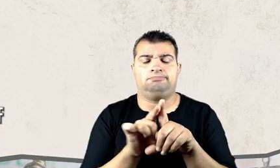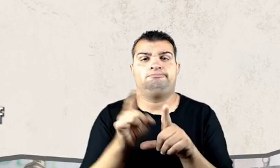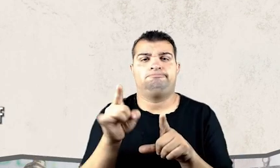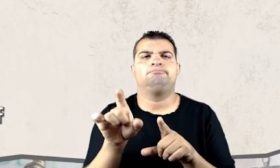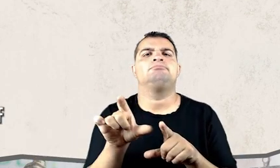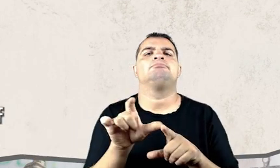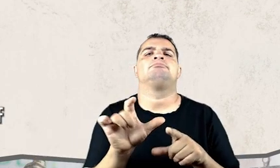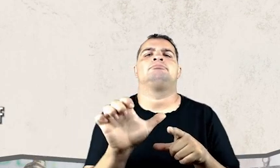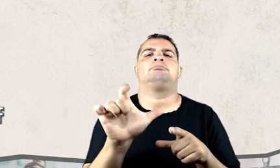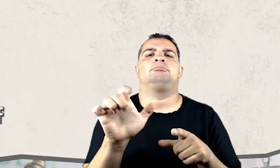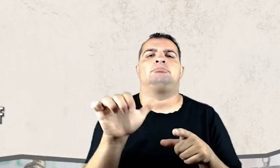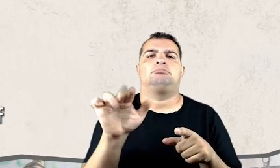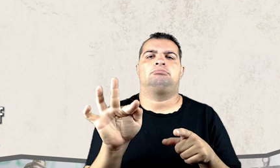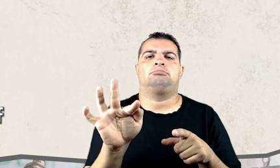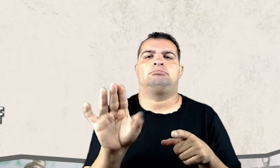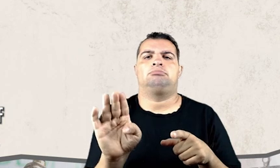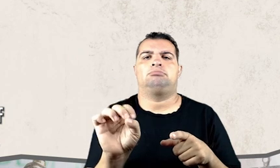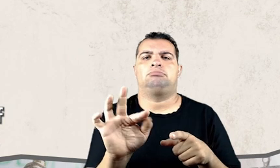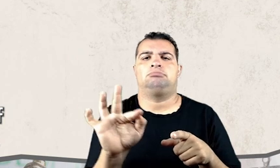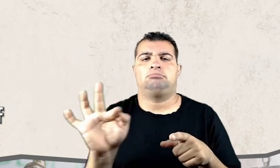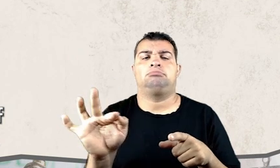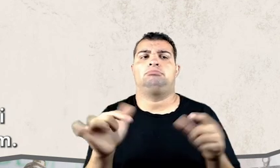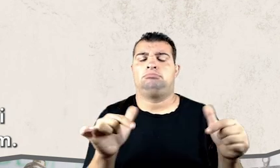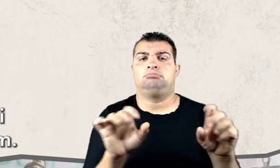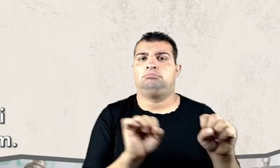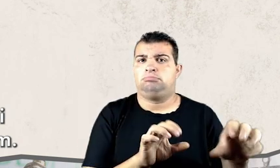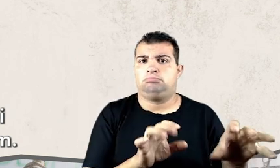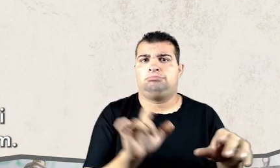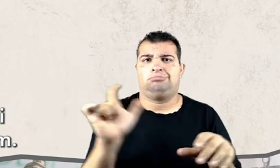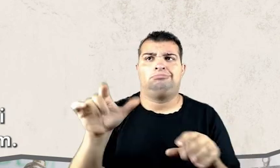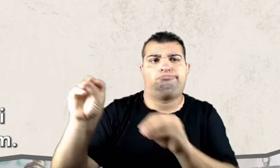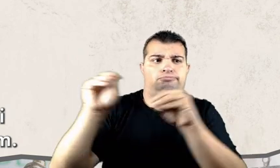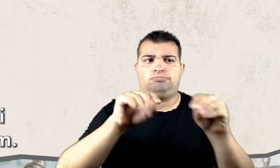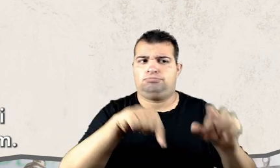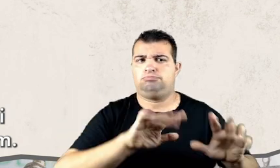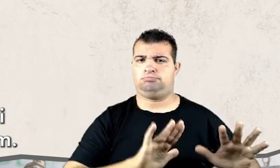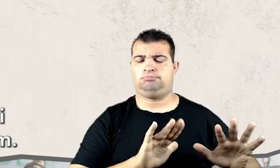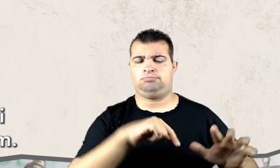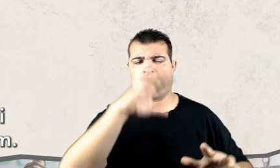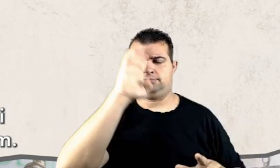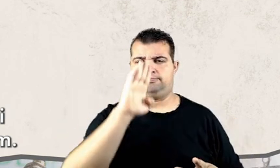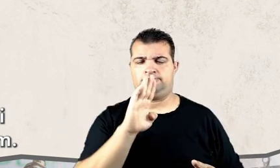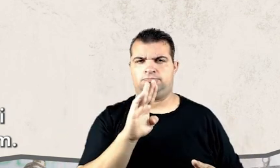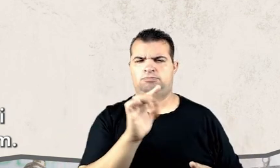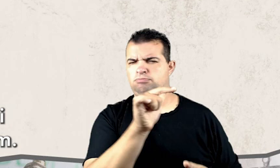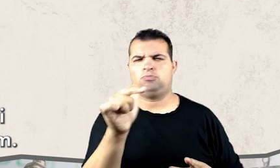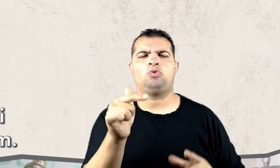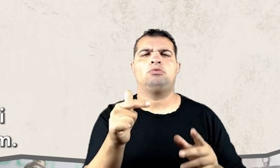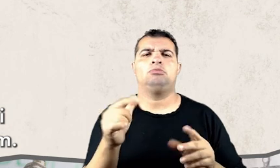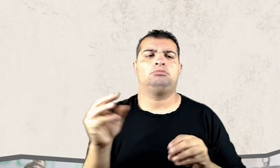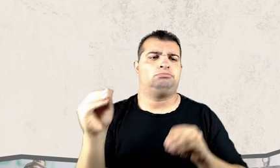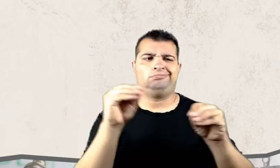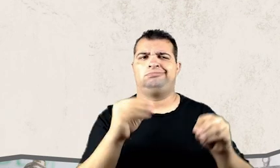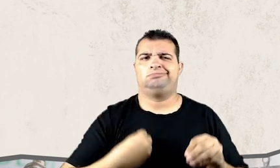indica Helena Tipoff para trabalhar uns tempos, ela acaba se radicando aqui. E vários outros para